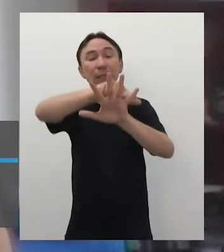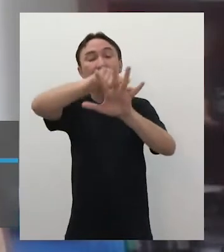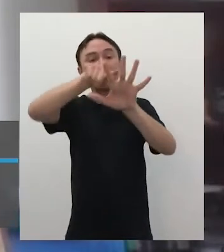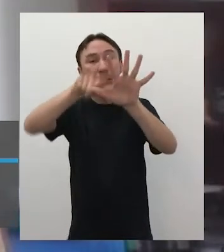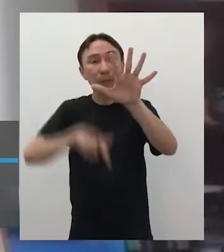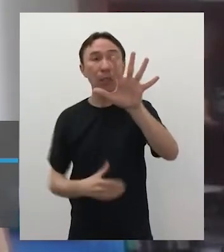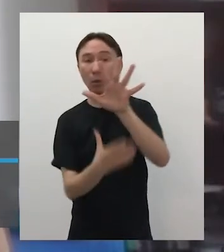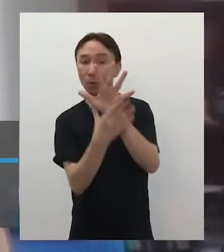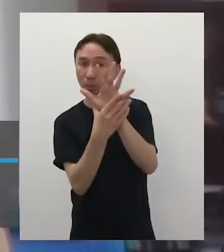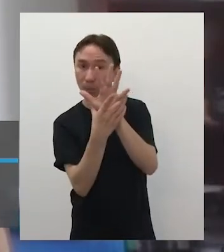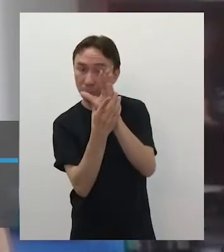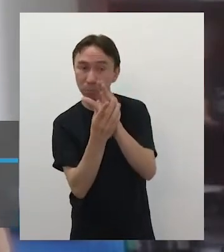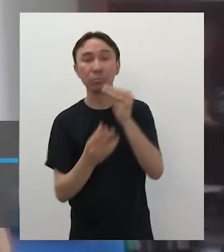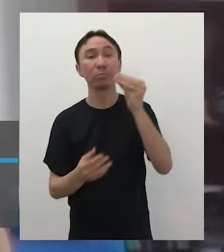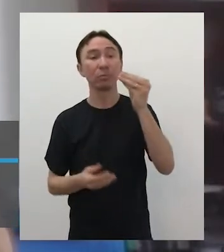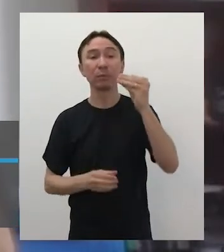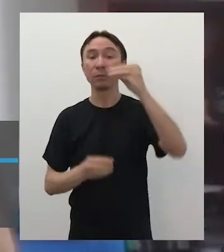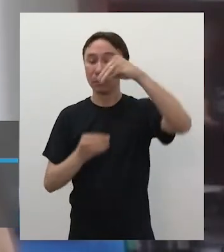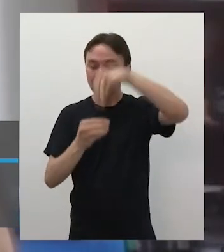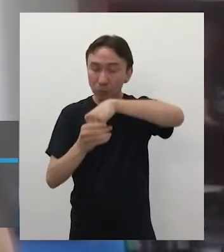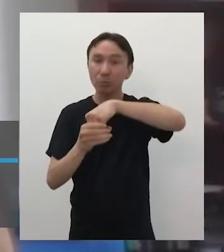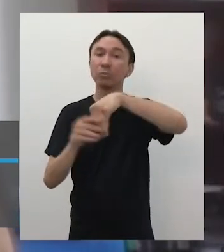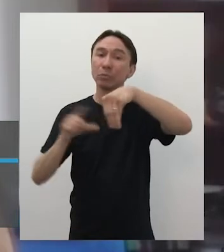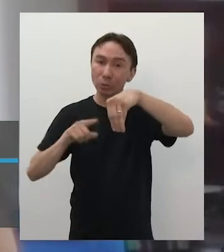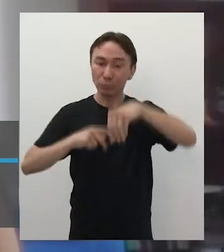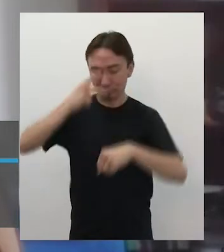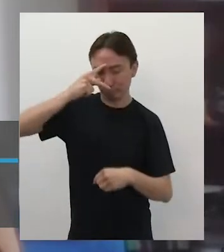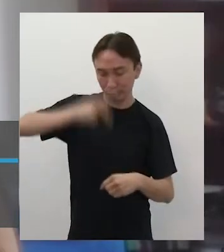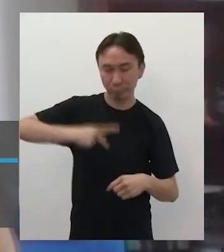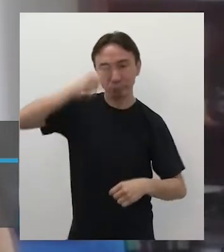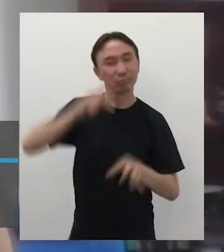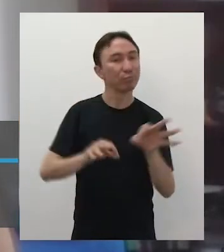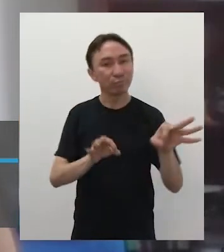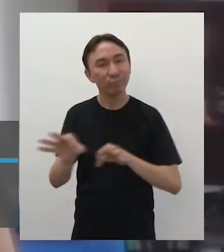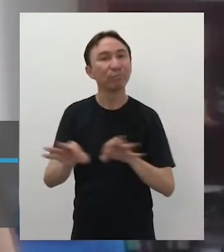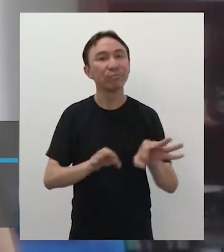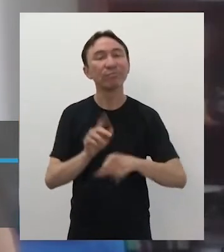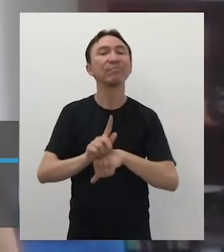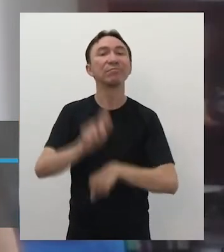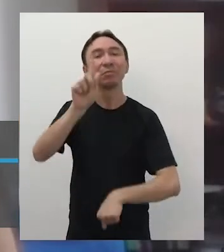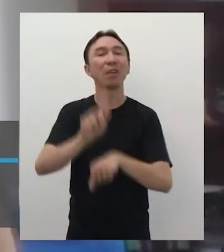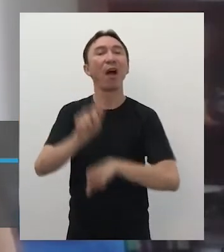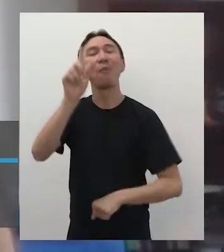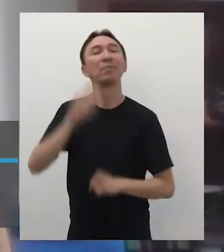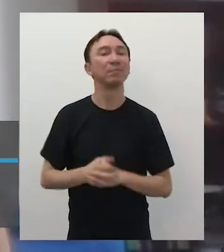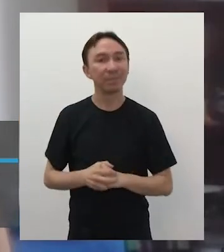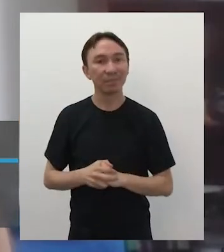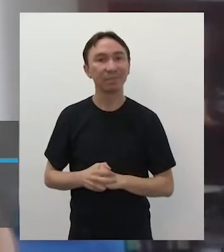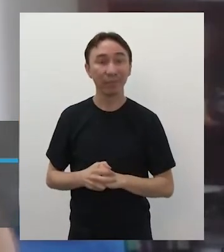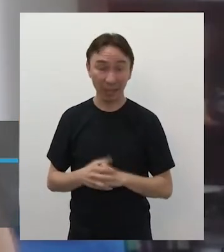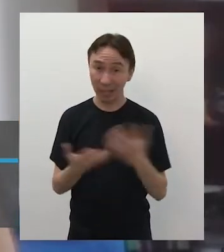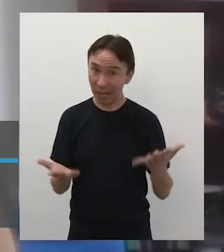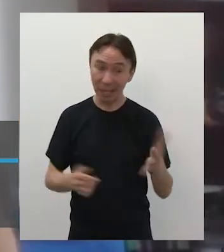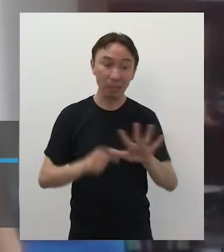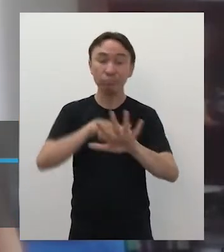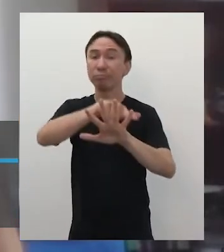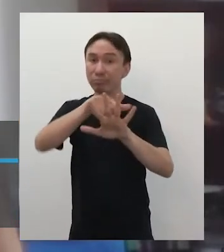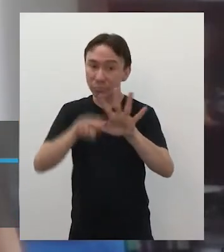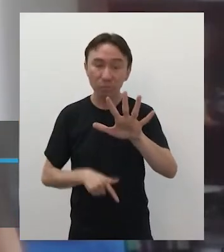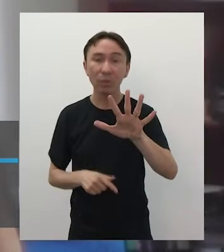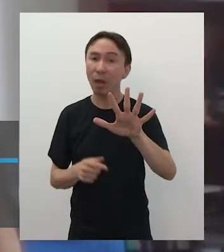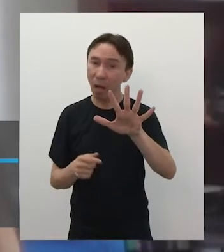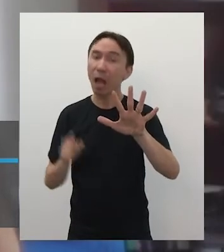seriam imprevisto, para a gente poder transpor isso e conseguir concluir ali aquilo que a gente estava pensando.